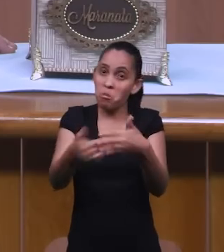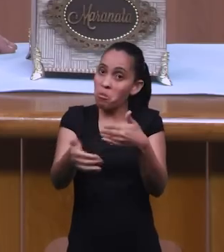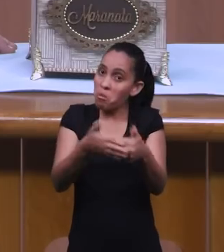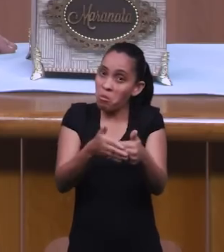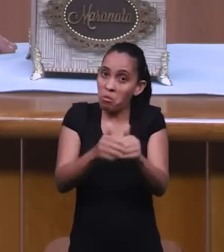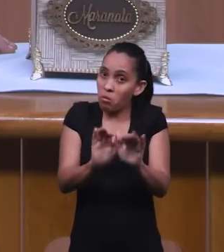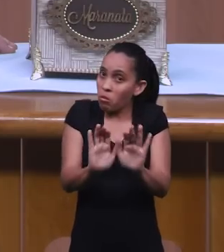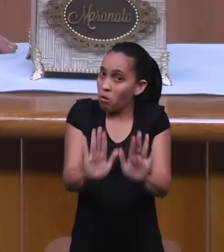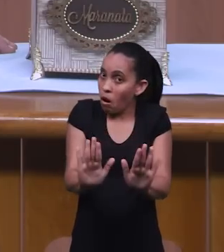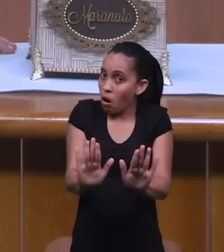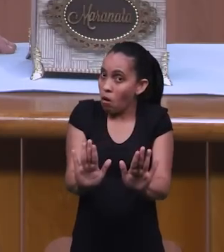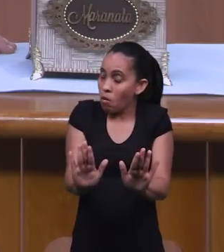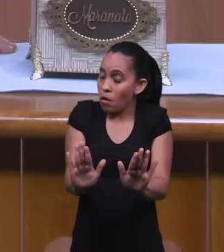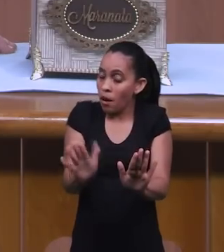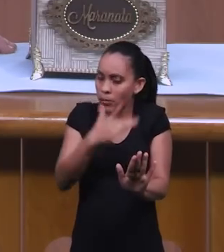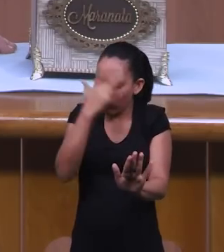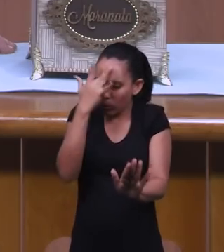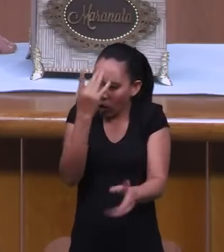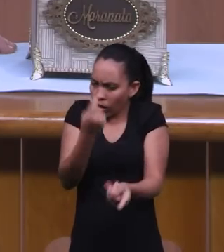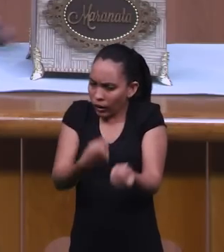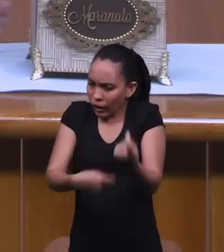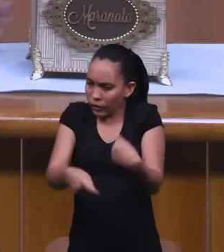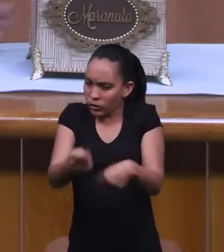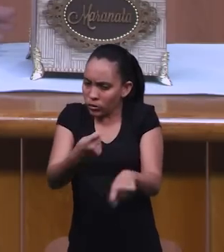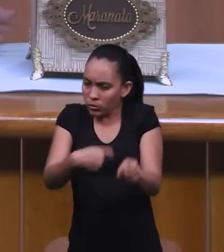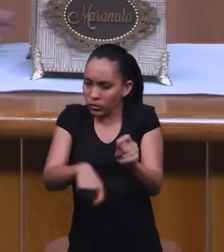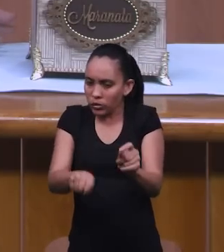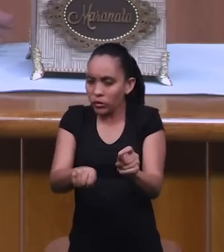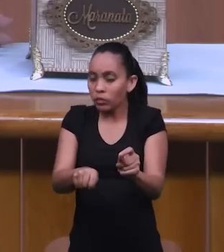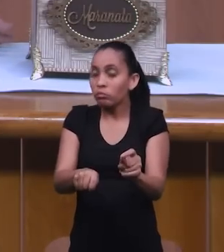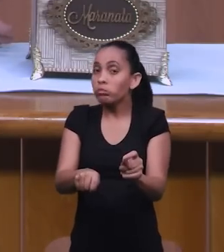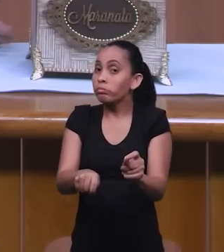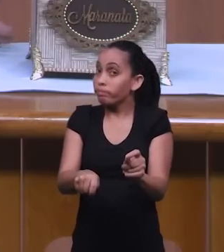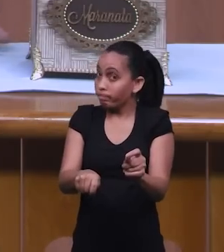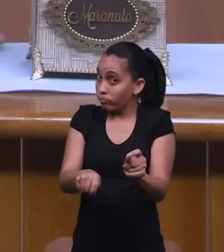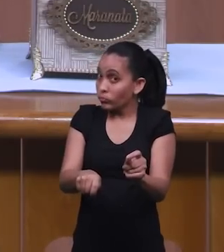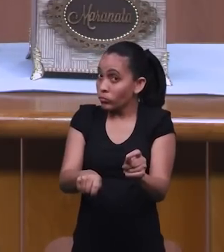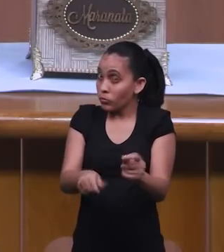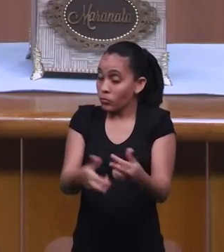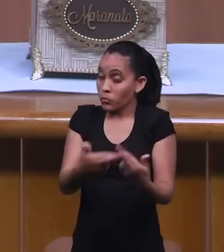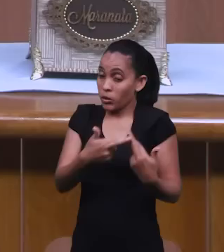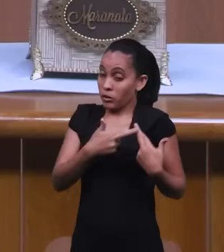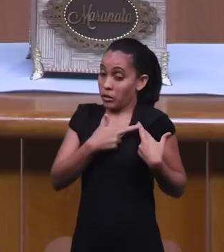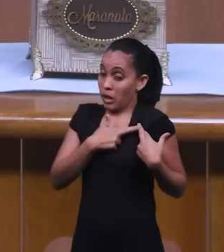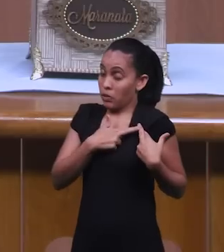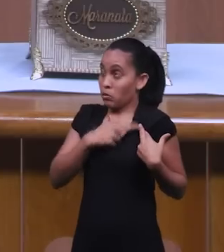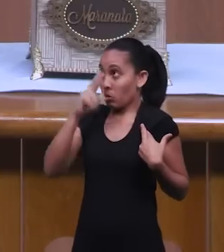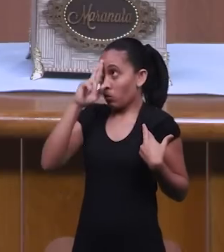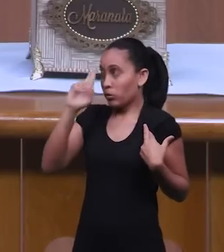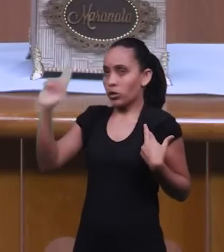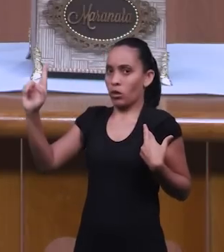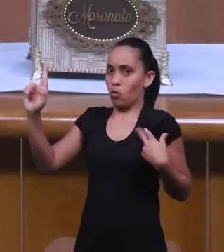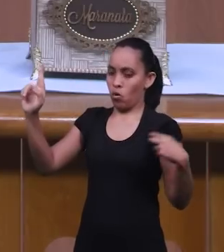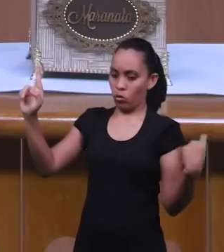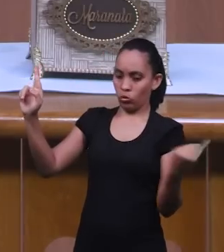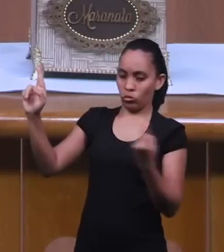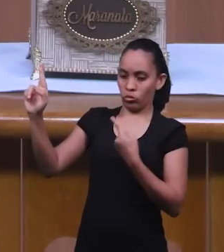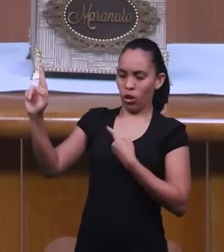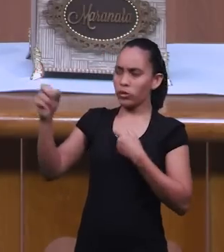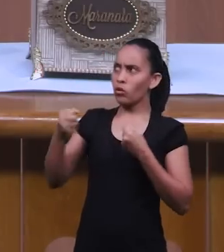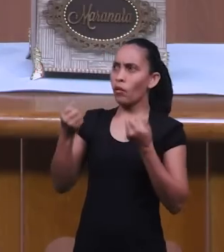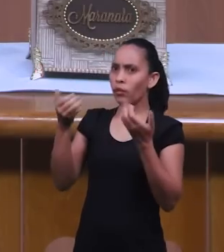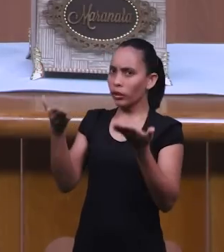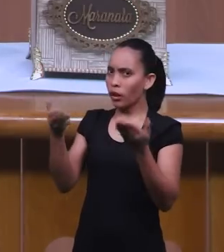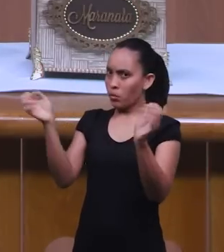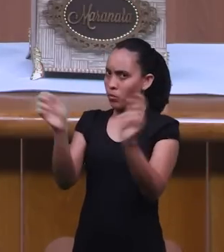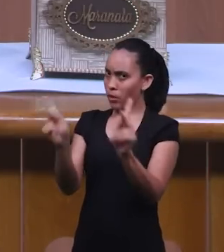o administrador direto com o Senhor. Estejamos em paz com o Senhor e fazemos tal